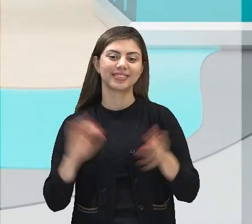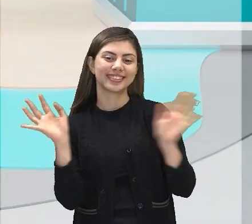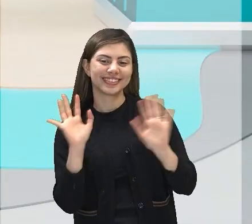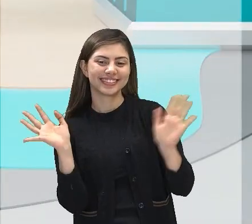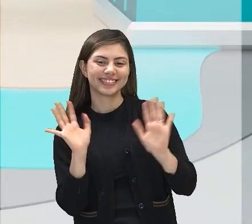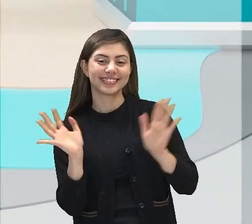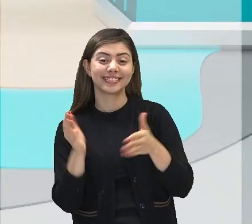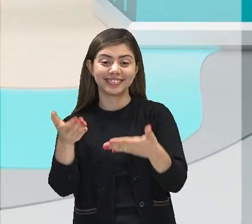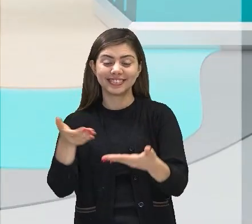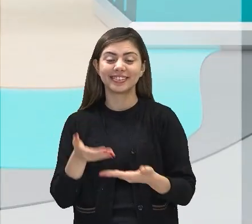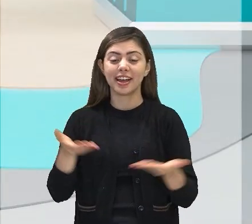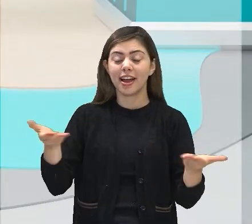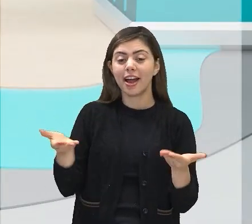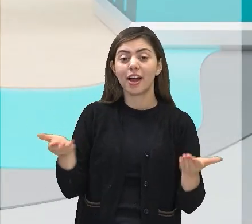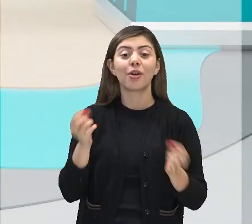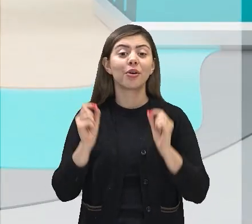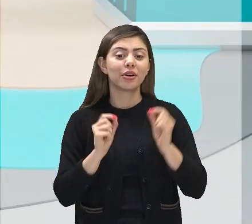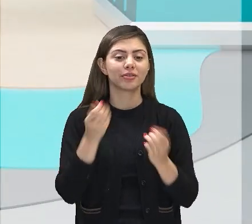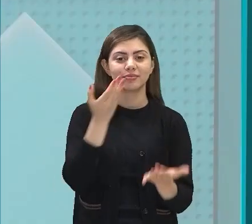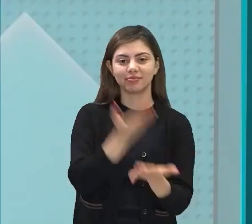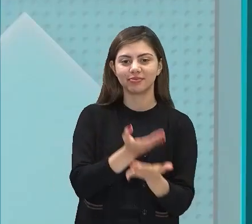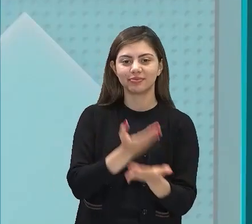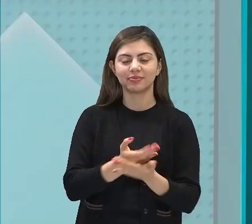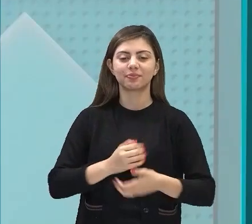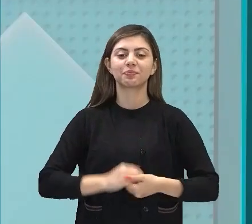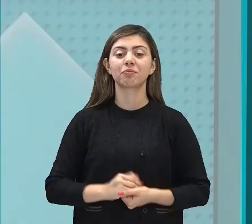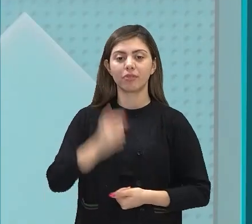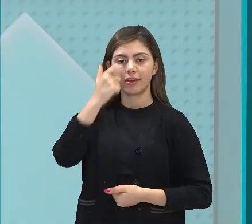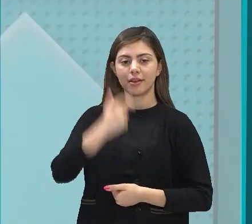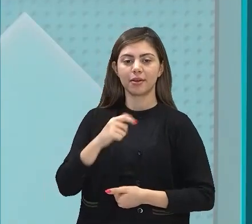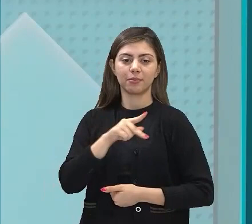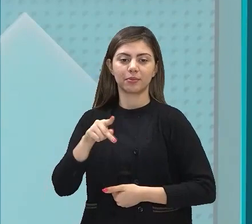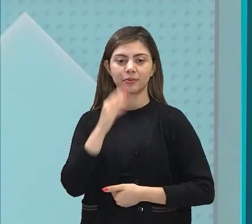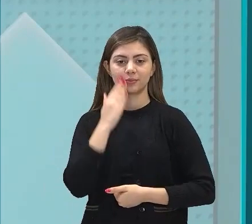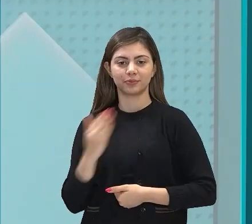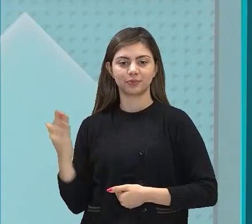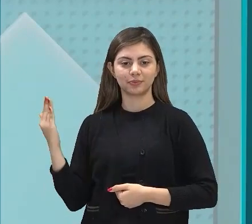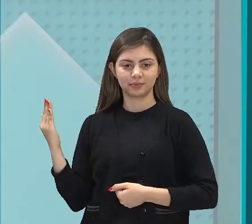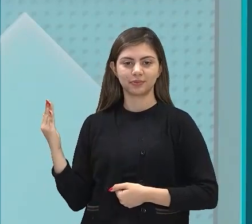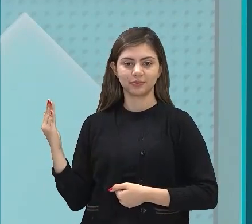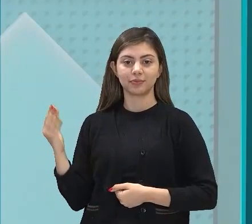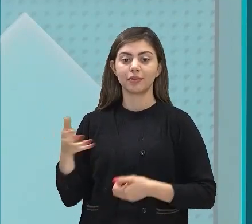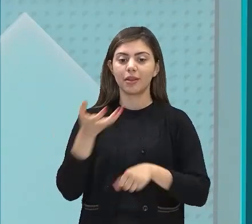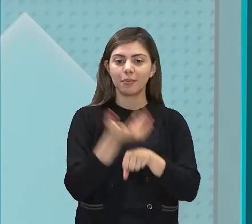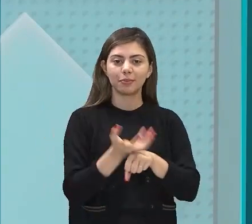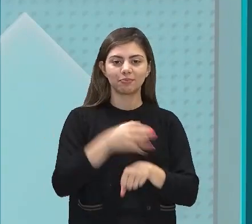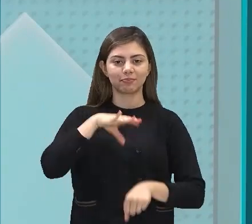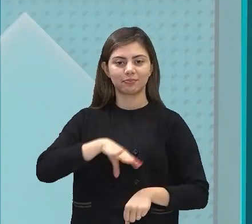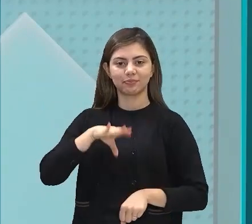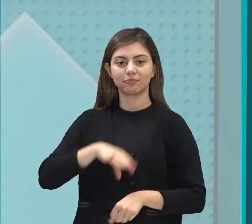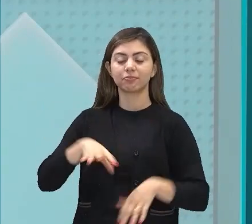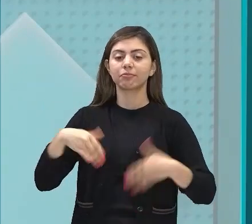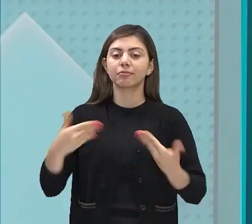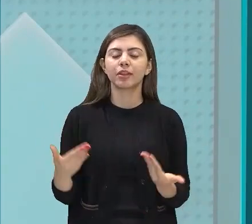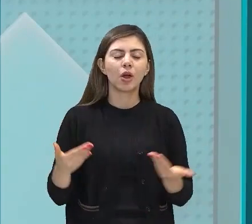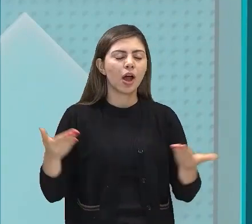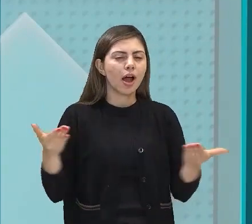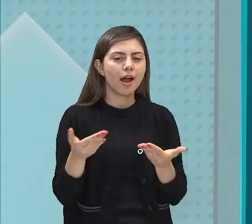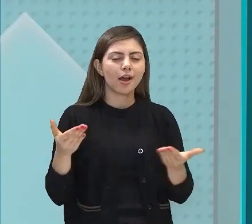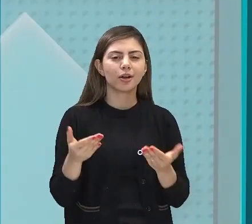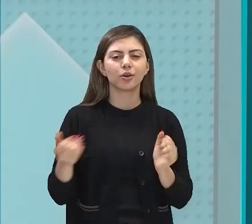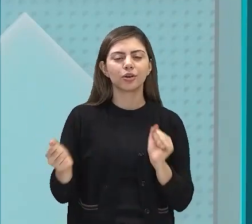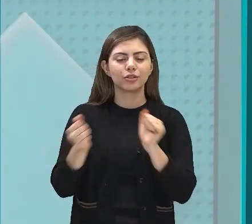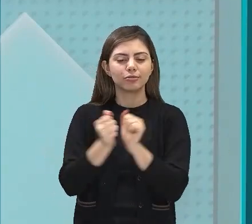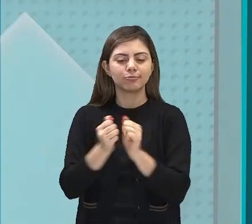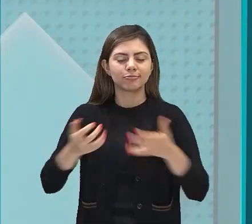Olá, sejam bem-vindos à nossa aula. Eu sou a professora Dinanci Silva, de Língua Portuguesa, e vai ser uma alegria